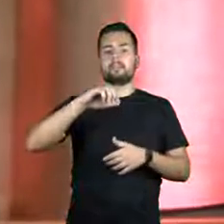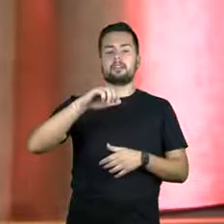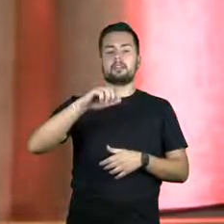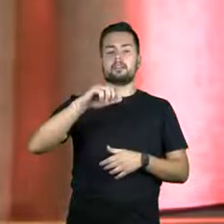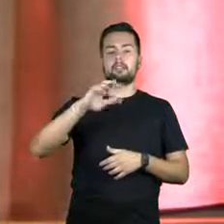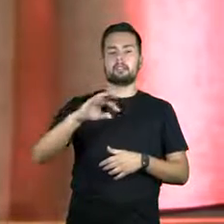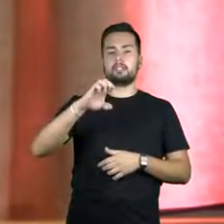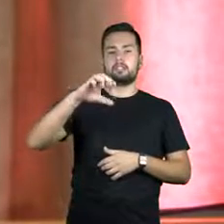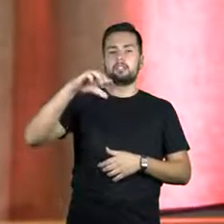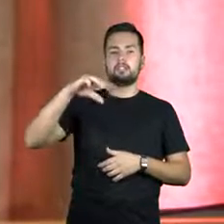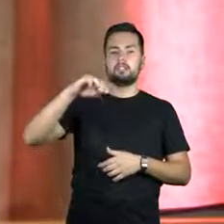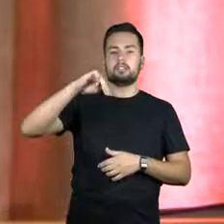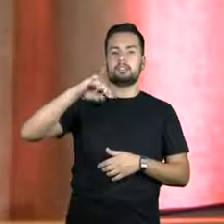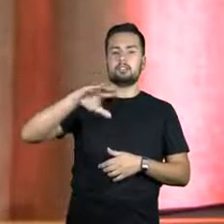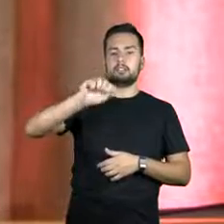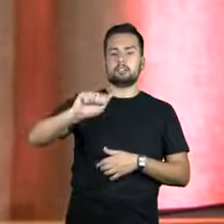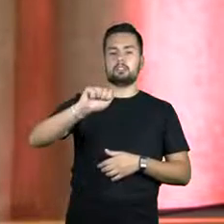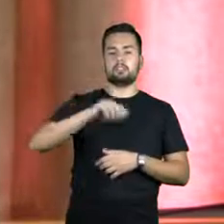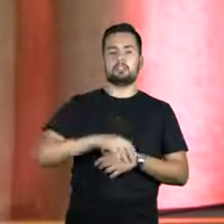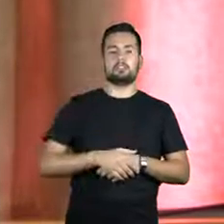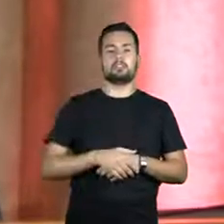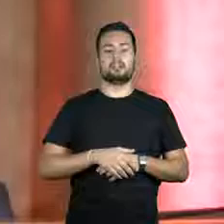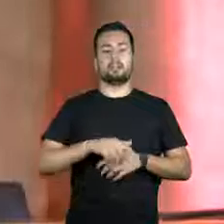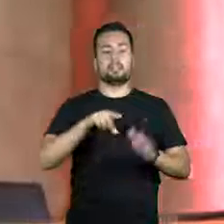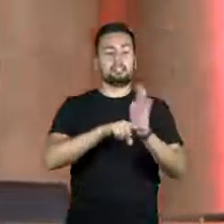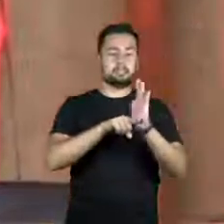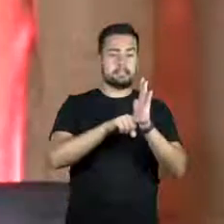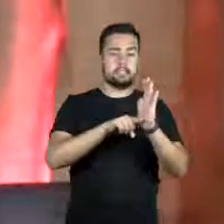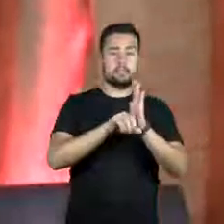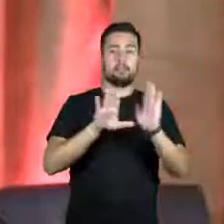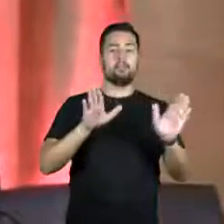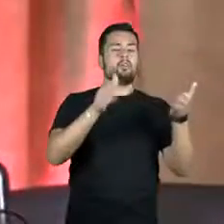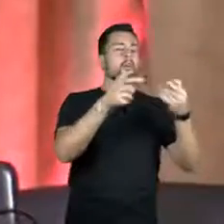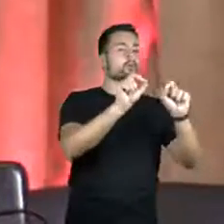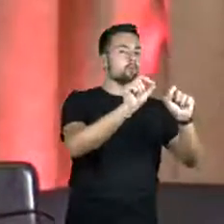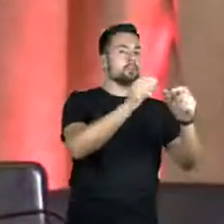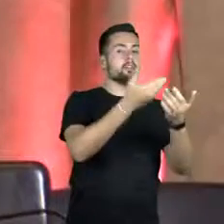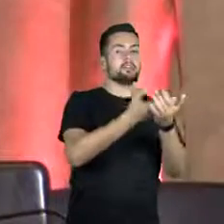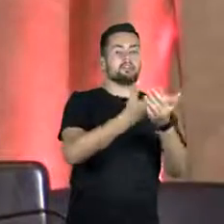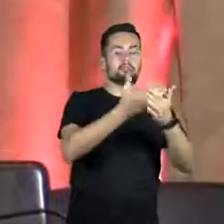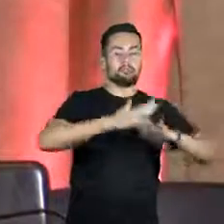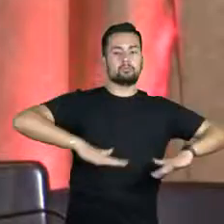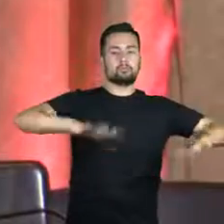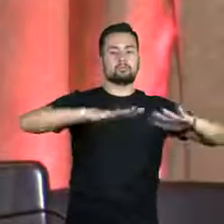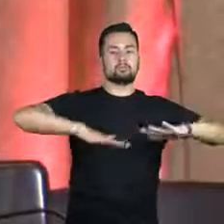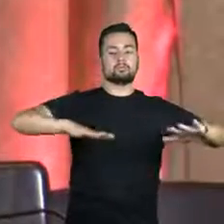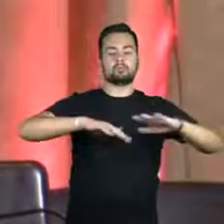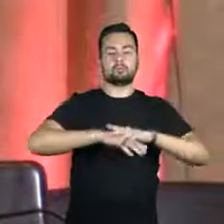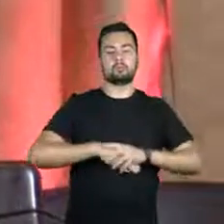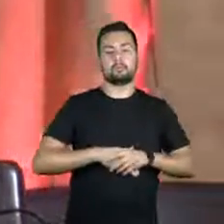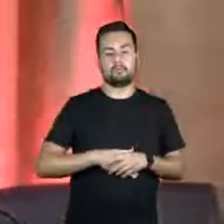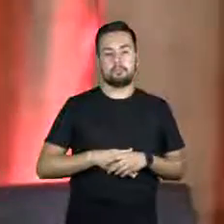sabe que atualmente esse tipo de análise é uma análise muito voltada ao estudo computacional, tá?